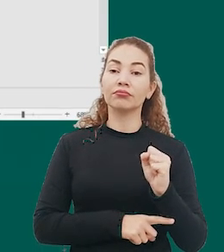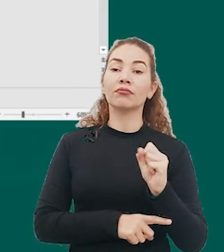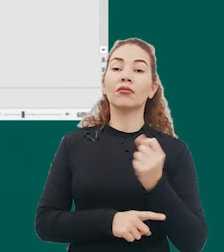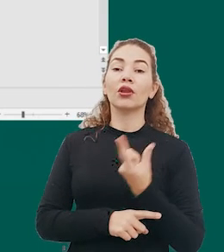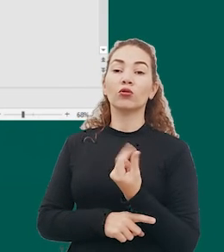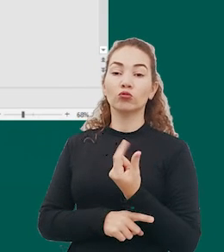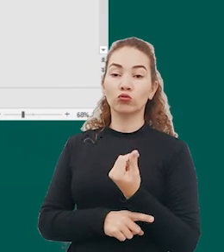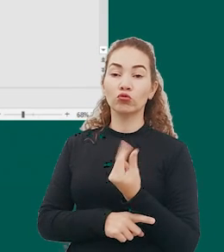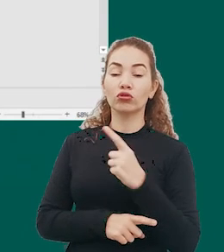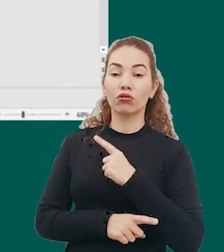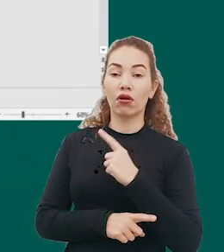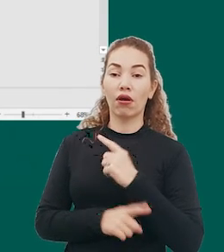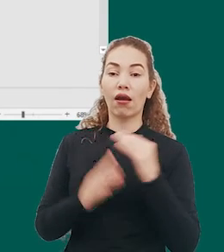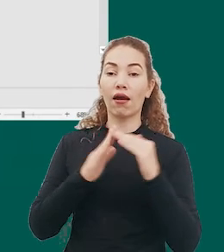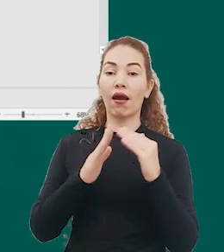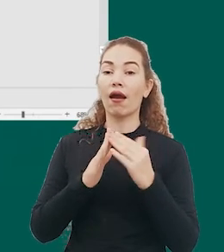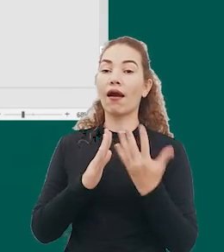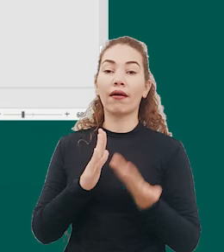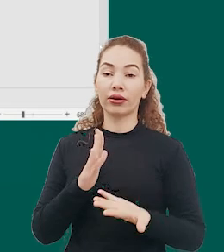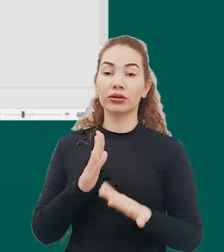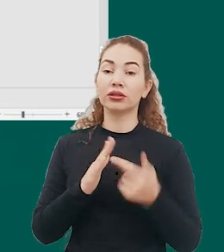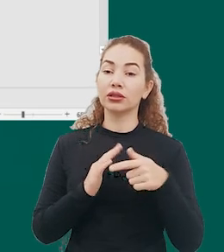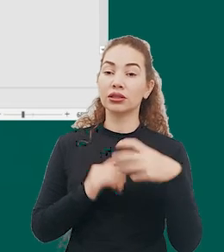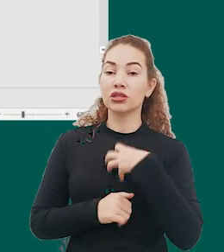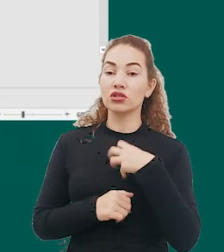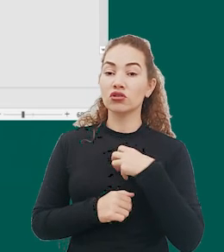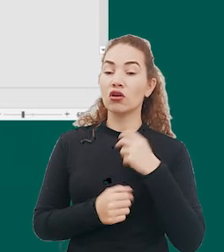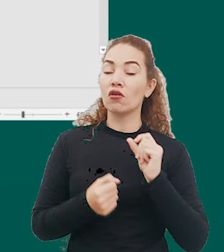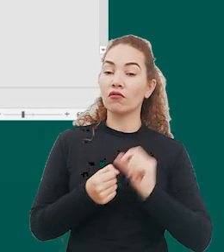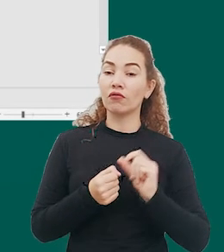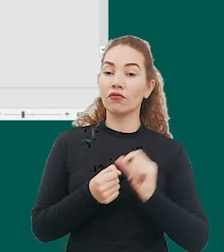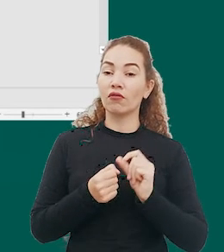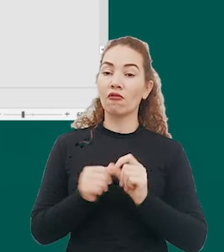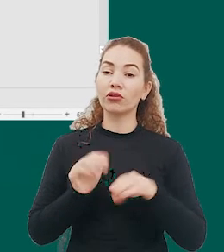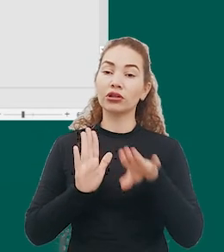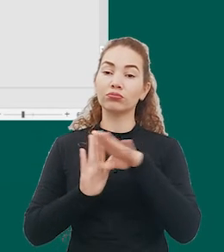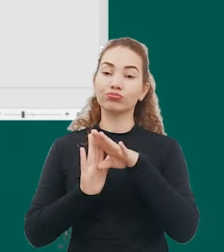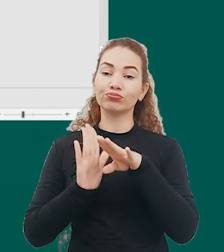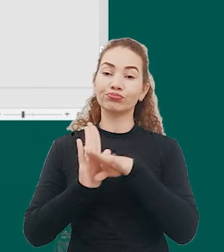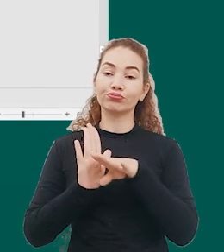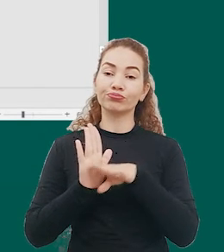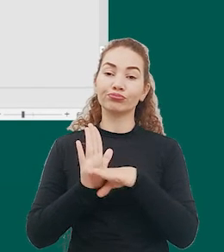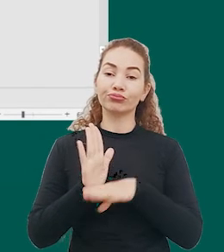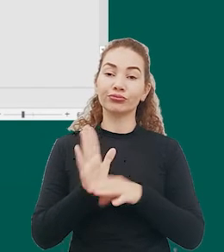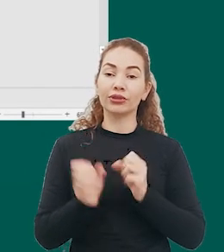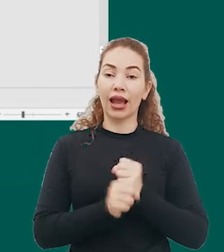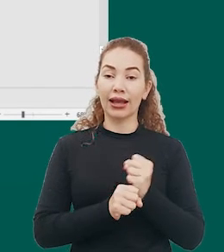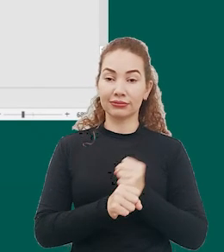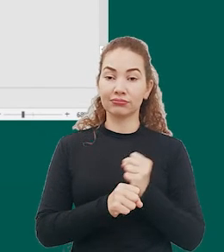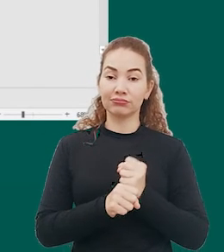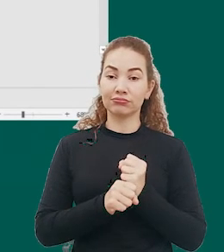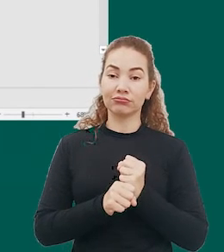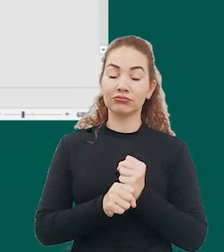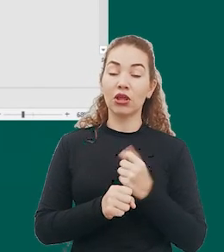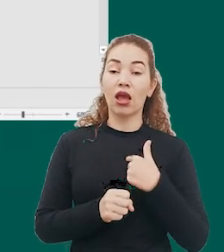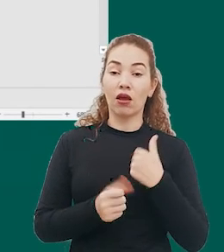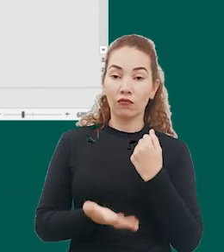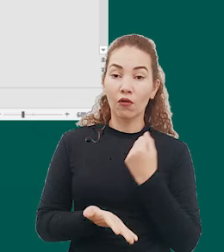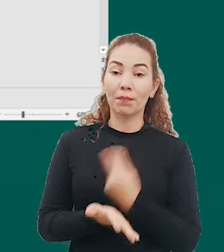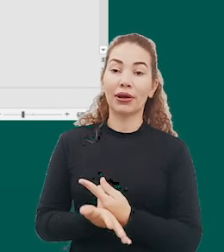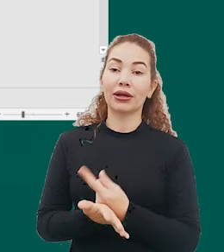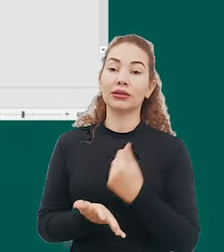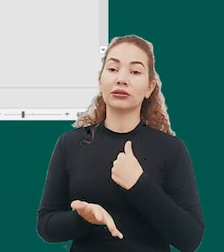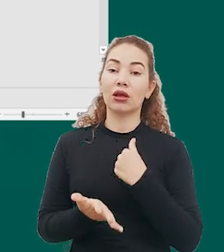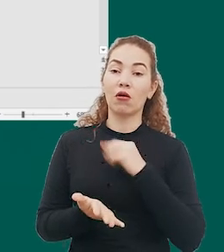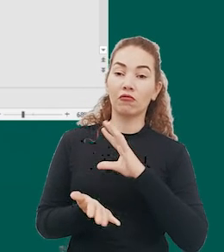imóvel. E assim, pessoal, eu vou fazer sucessivamente, ano a ano. Conforme eu vou pagando, eu